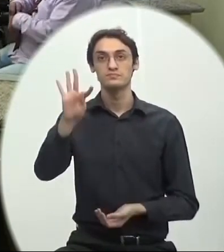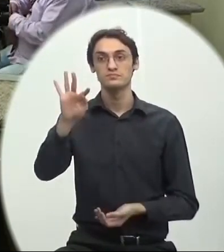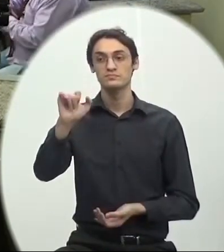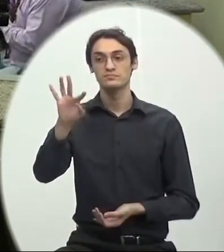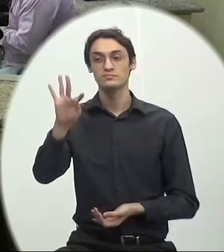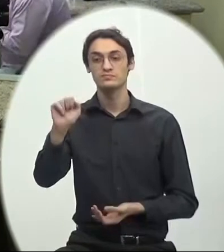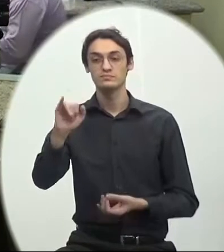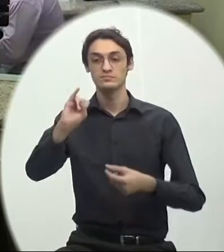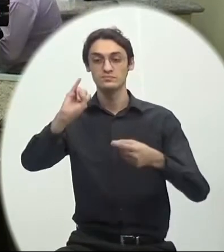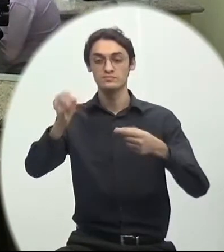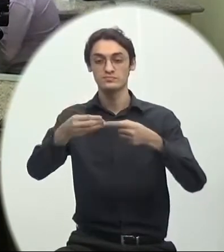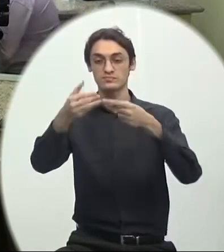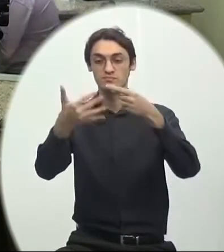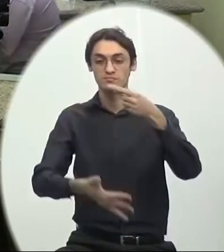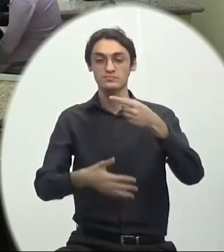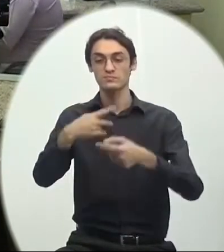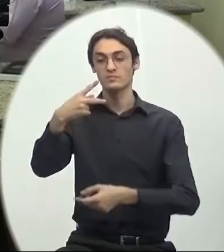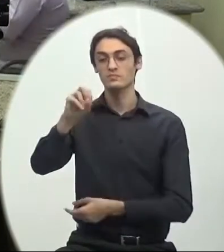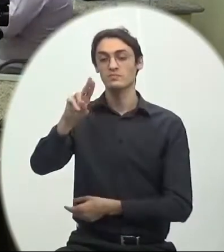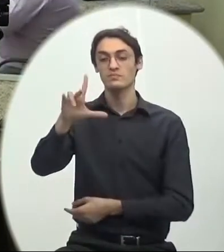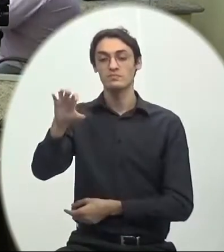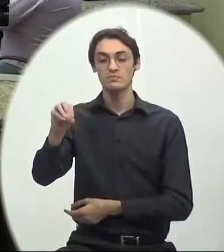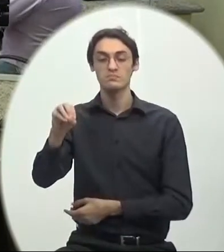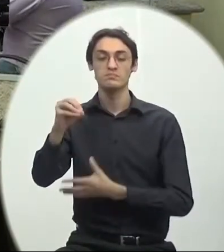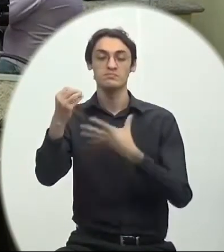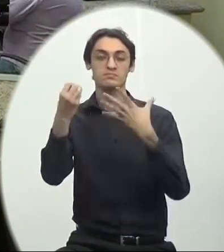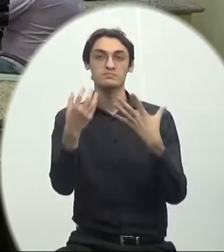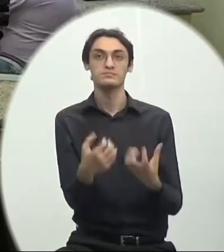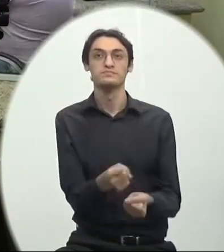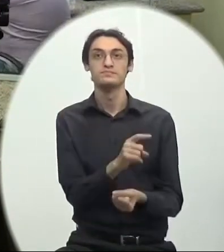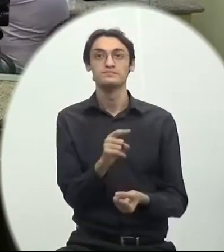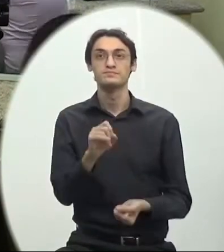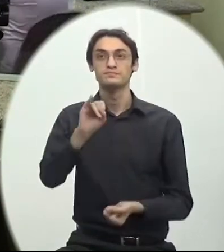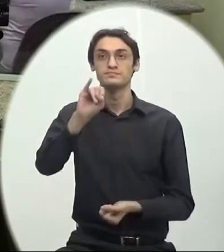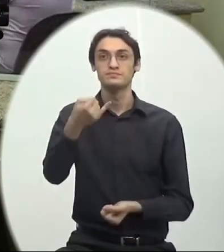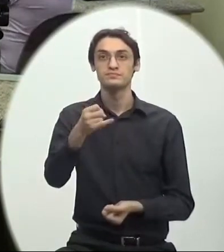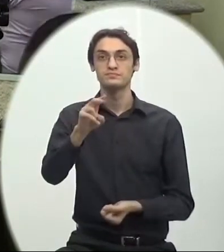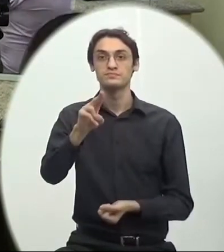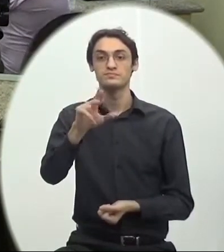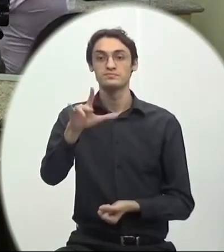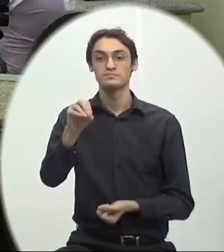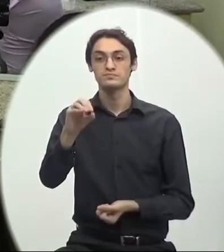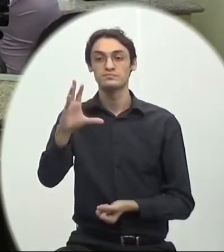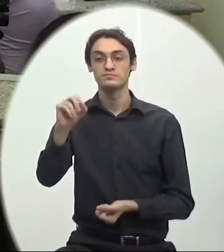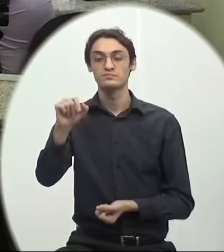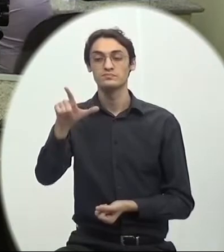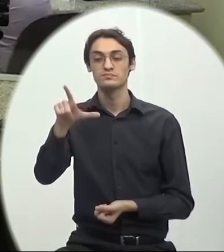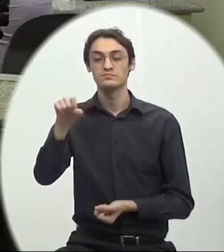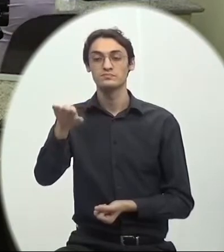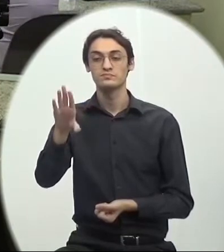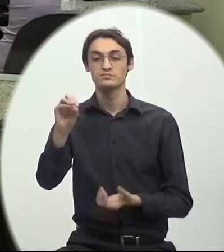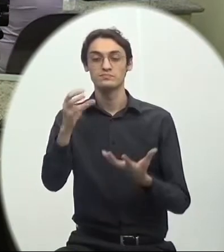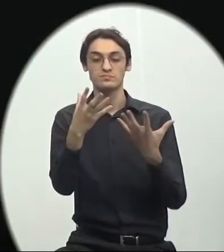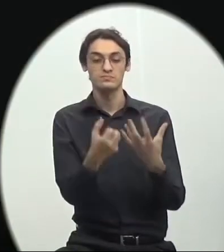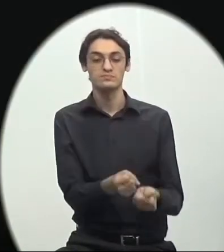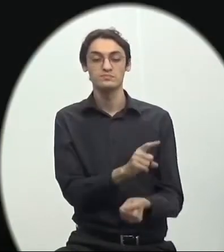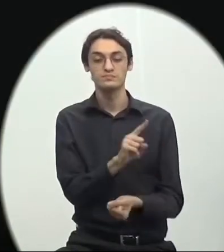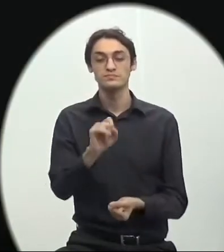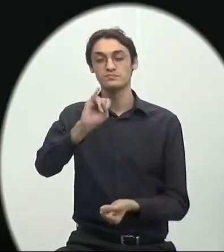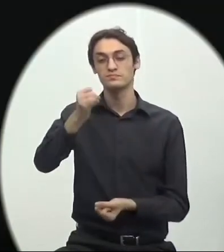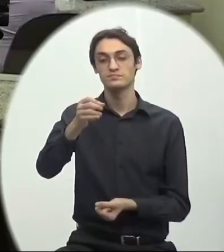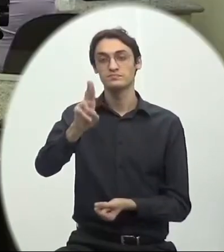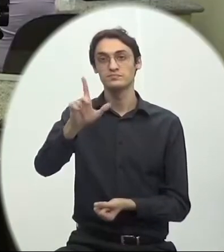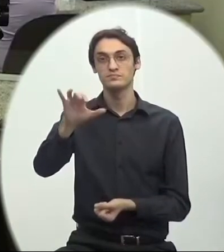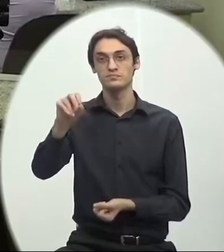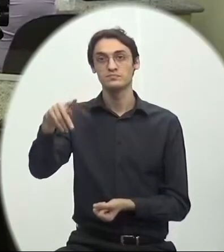Belloli, justificado. Vereador Paulo Ferrarese. Contra. Contra. A vereador Júlio César Colombo. Contra. Contra. A vereador Júlio